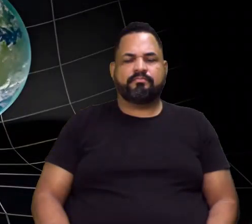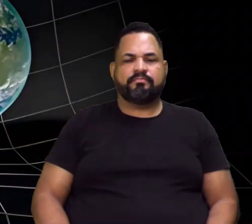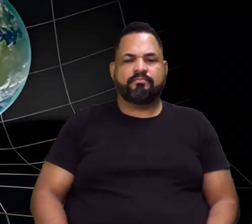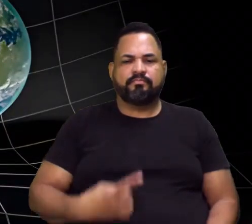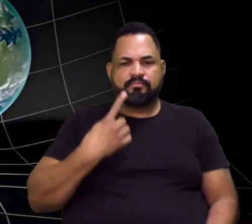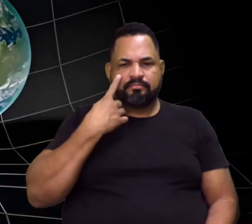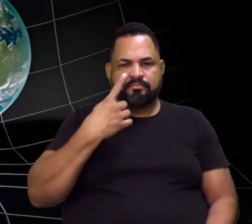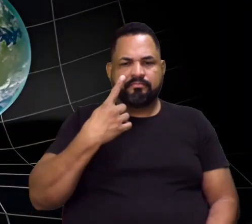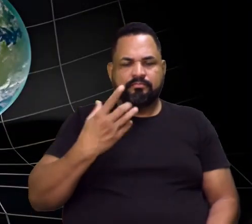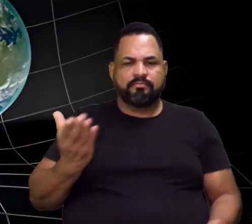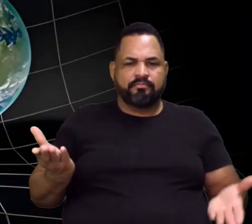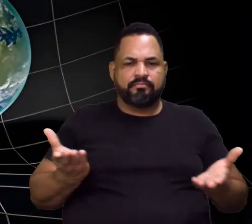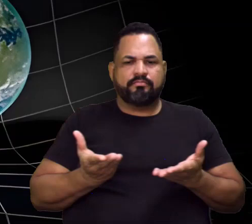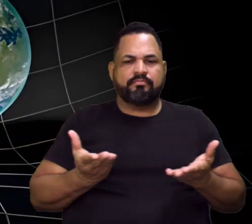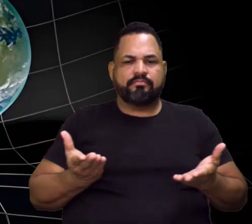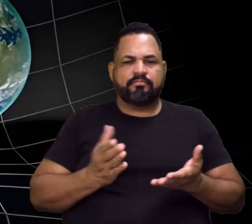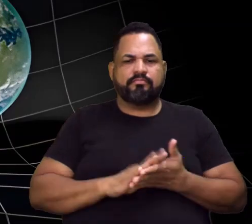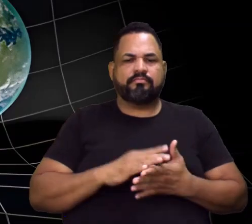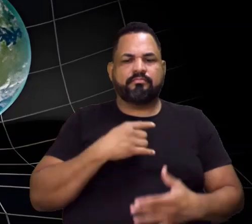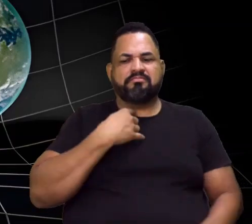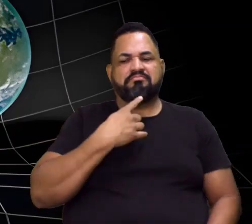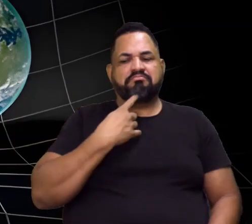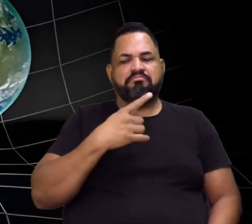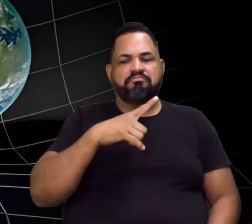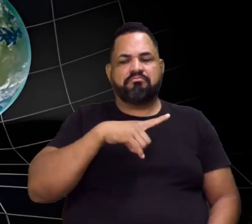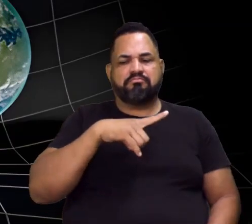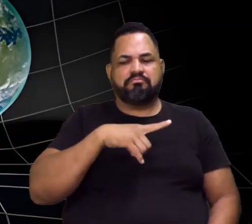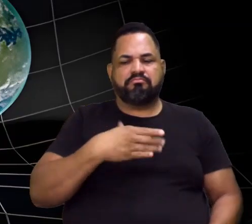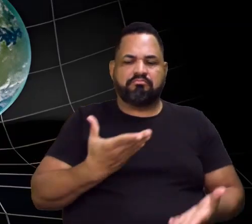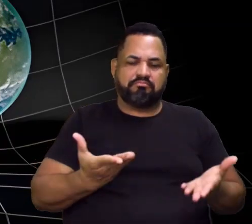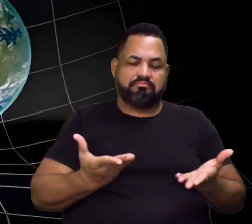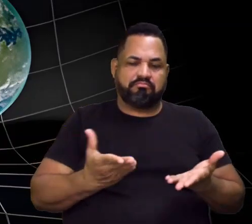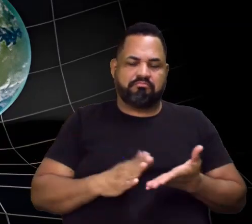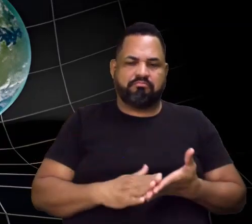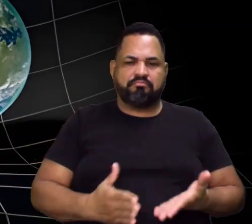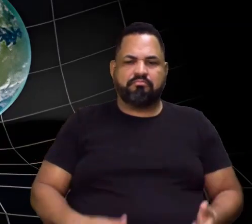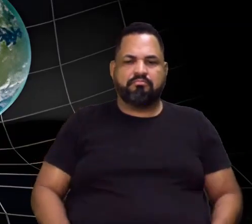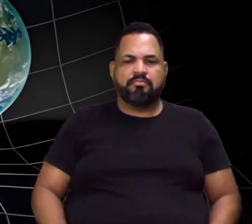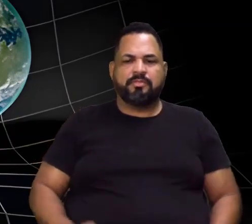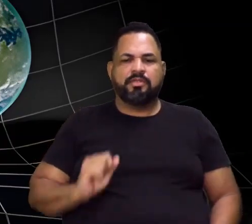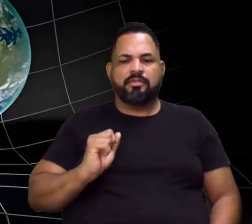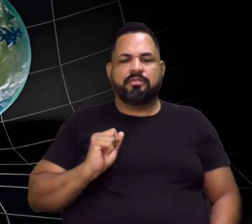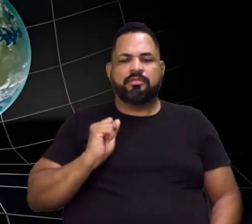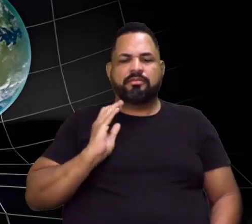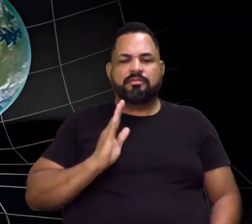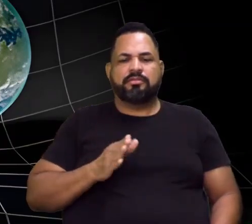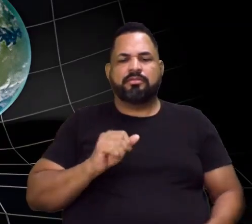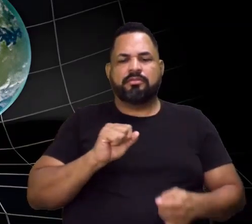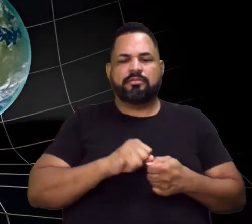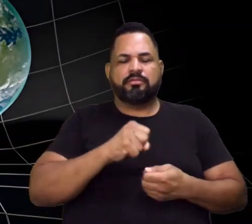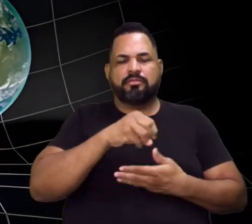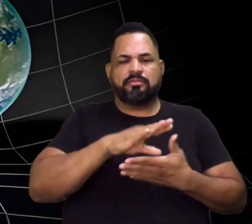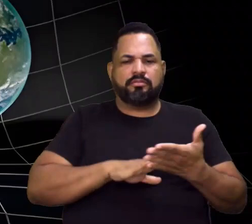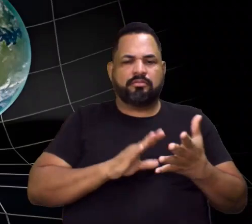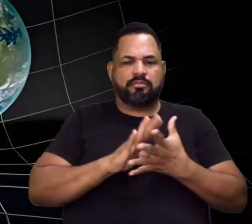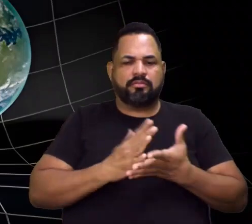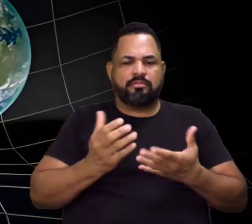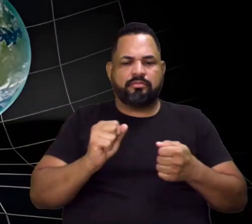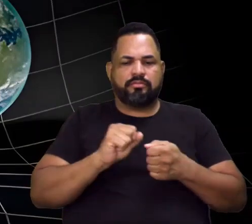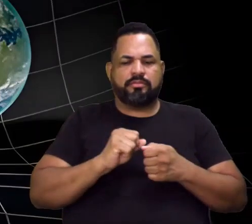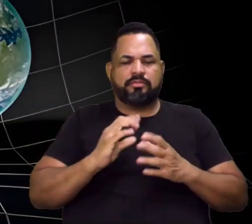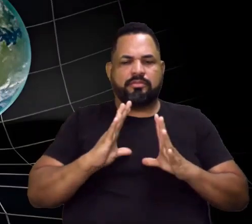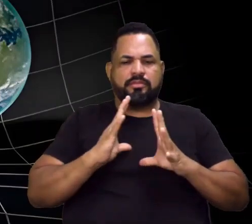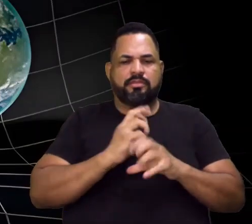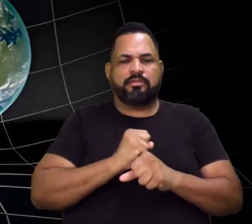Olha aí vamos agora tirar qualquer dúvida que possa ter ficado Já que vocês fizeram as atividades resolver